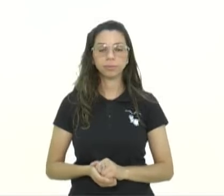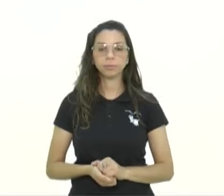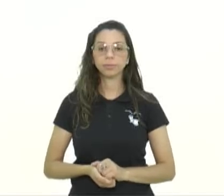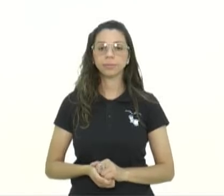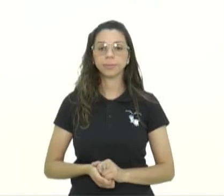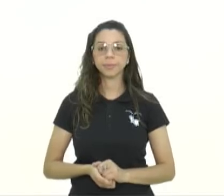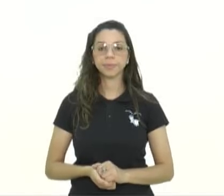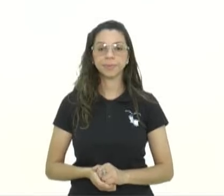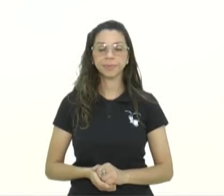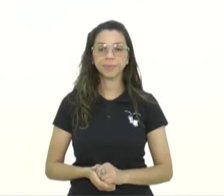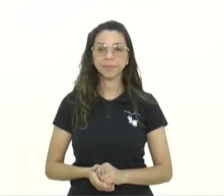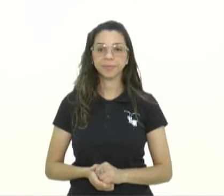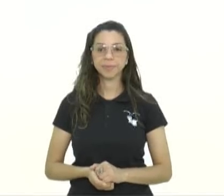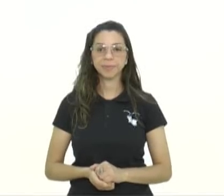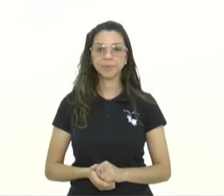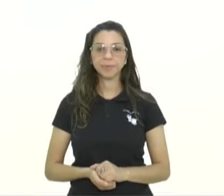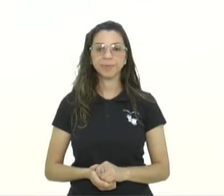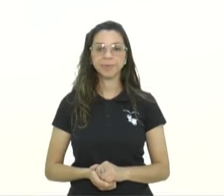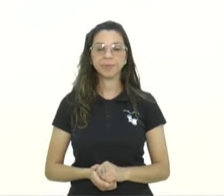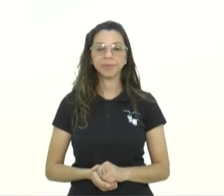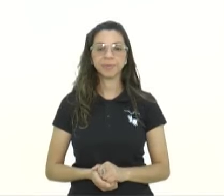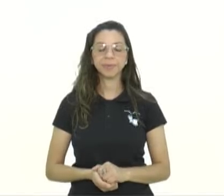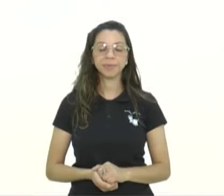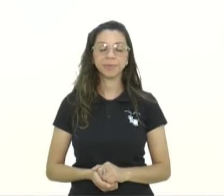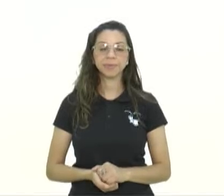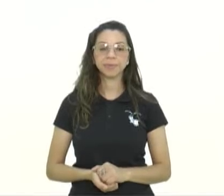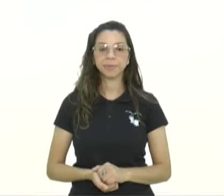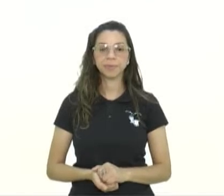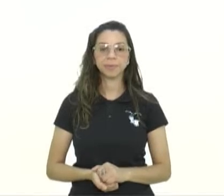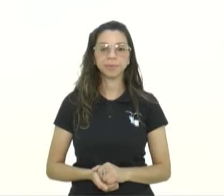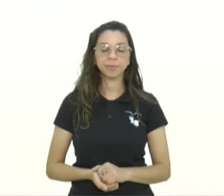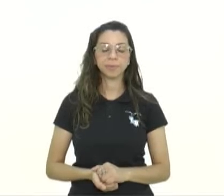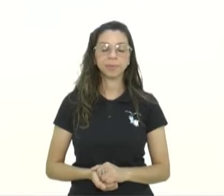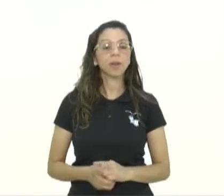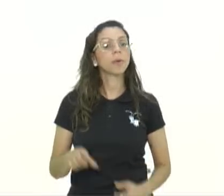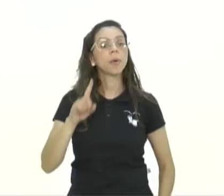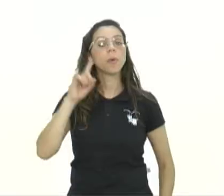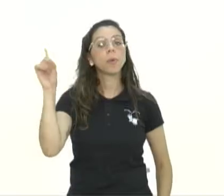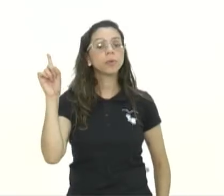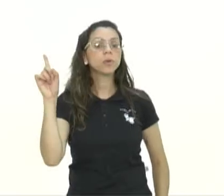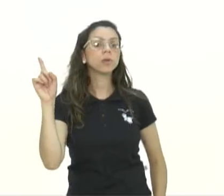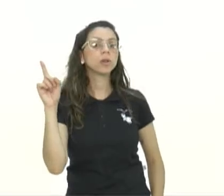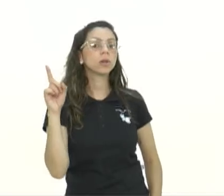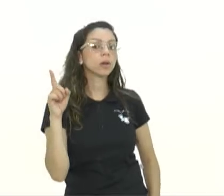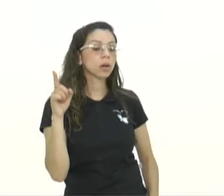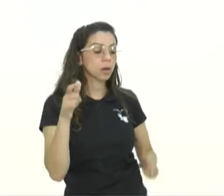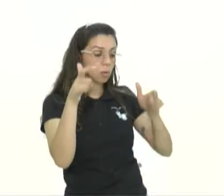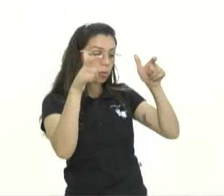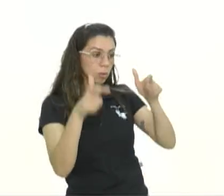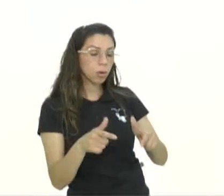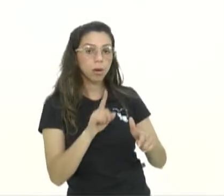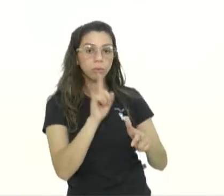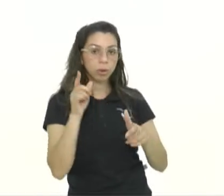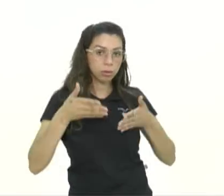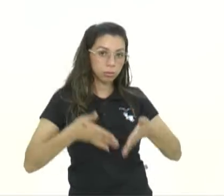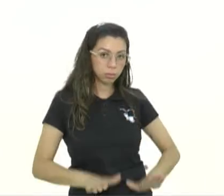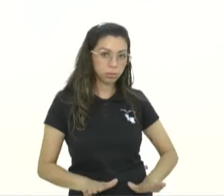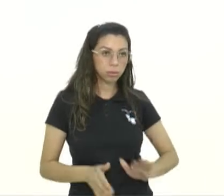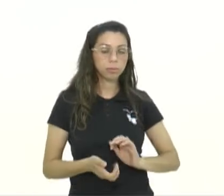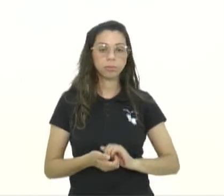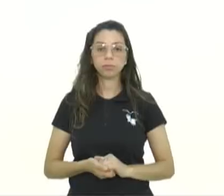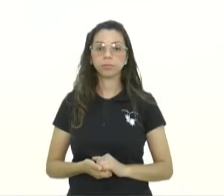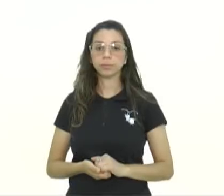1929. Atlanta, Georgia, US. Então, foi aqui o dia e o local onde ele nasceu. Died April 4,